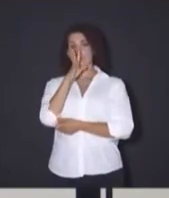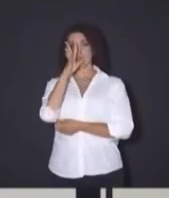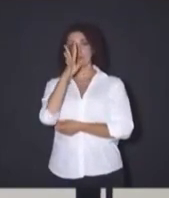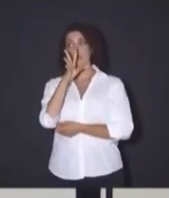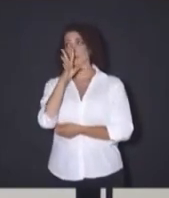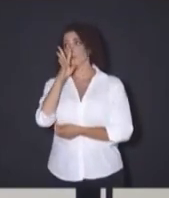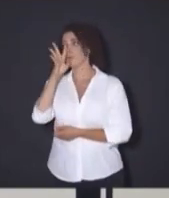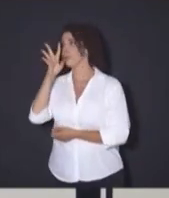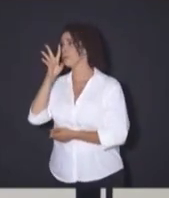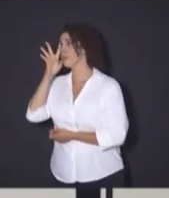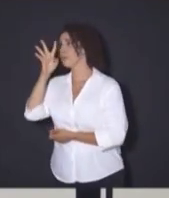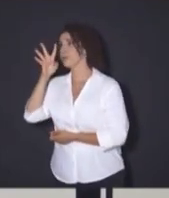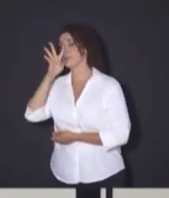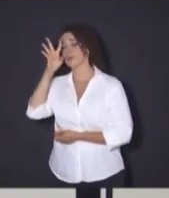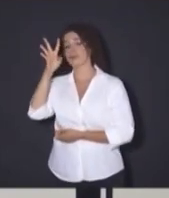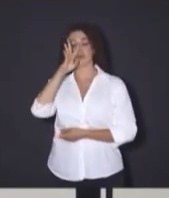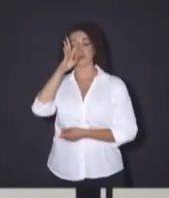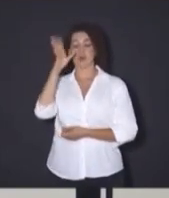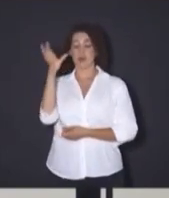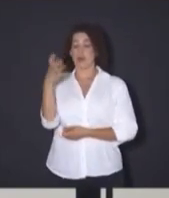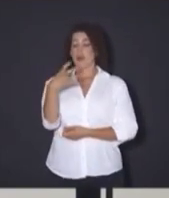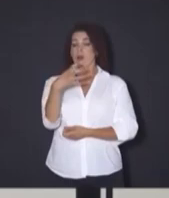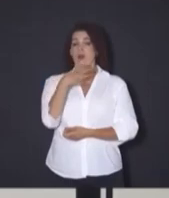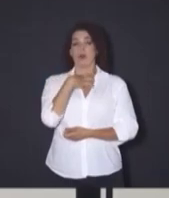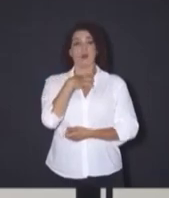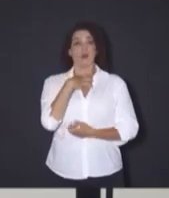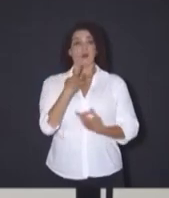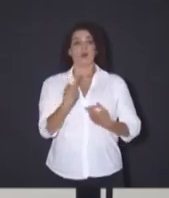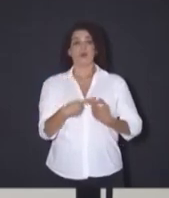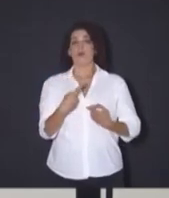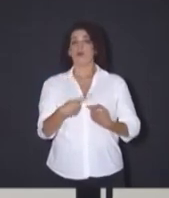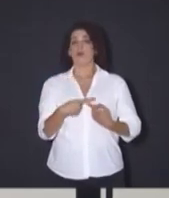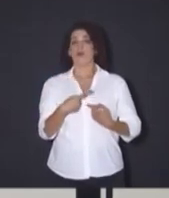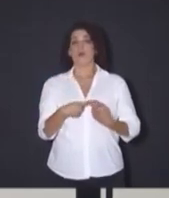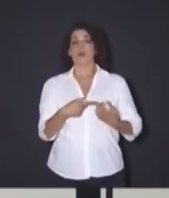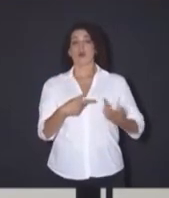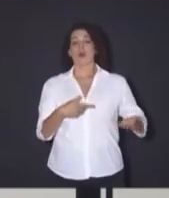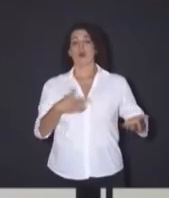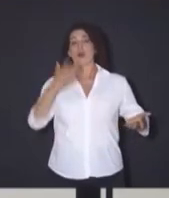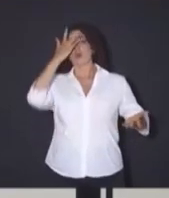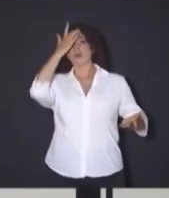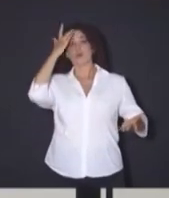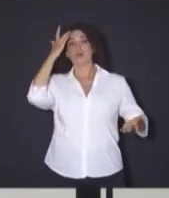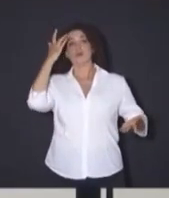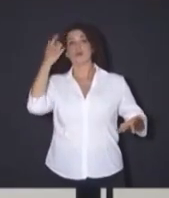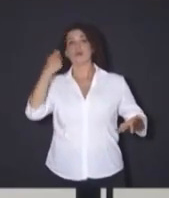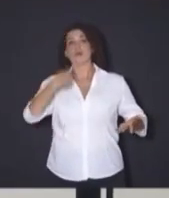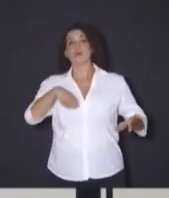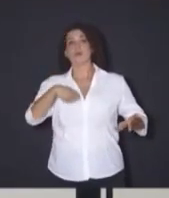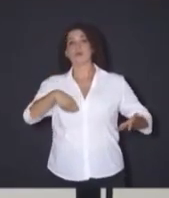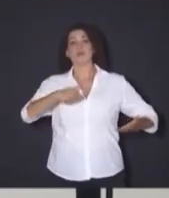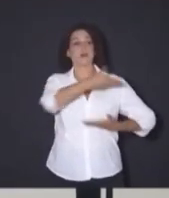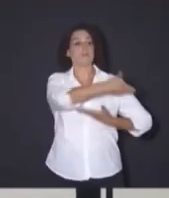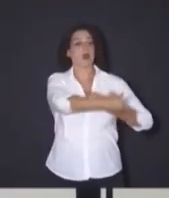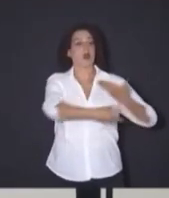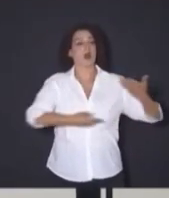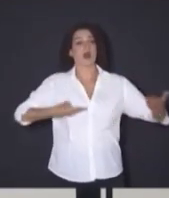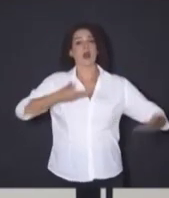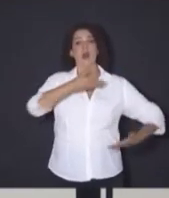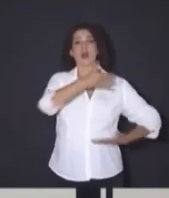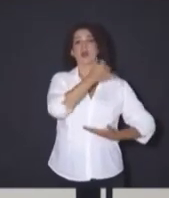dos absurdos para mim. Porque é o momento da pessoa interagir com aquela energia,